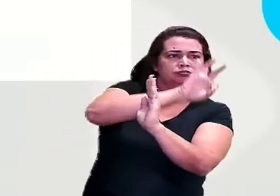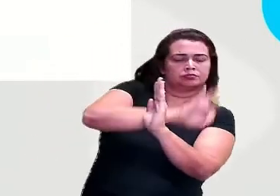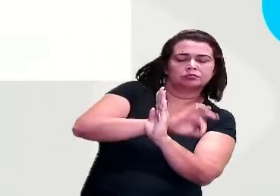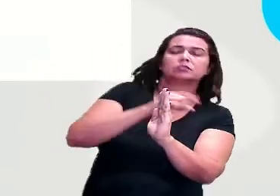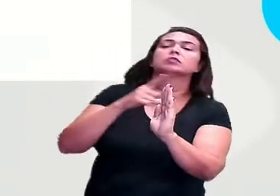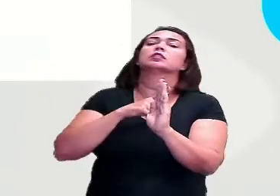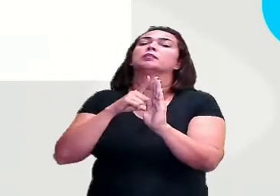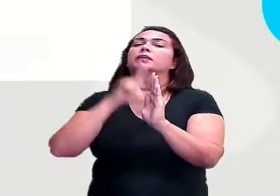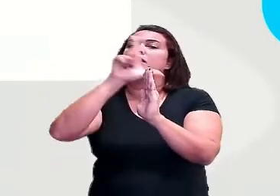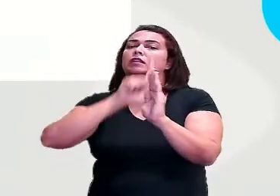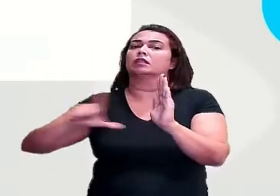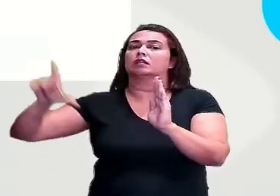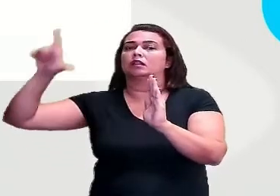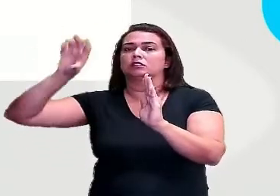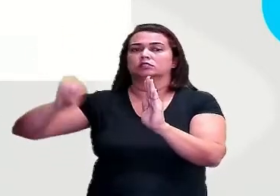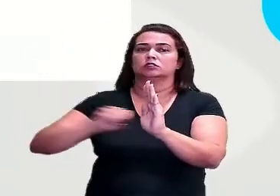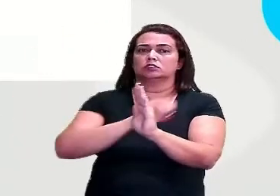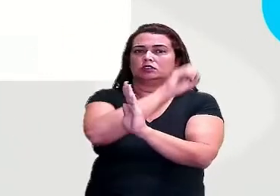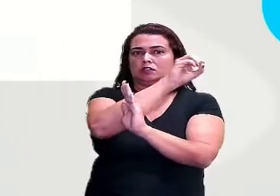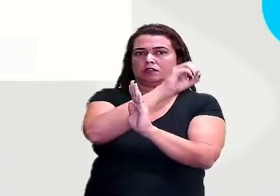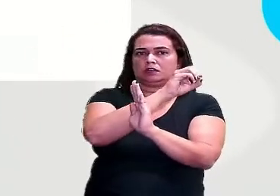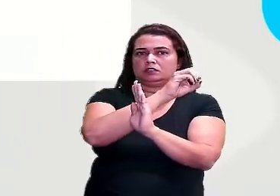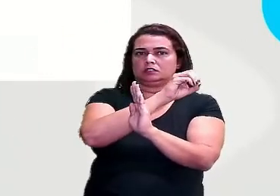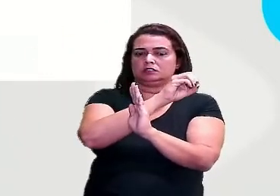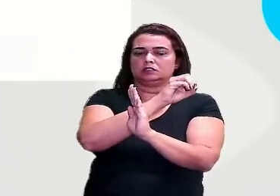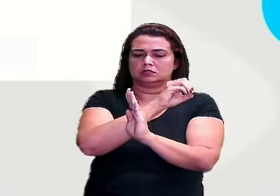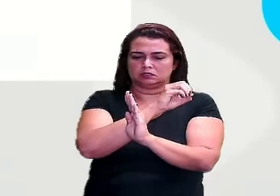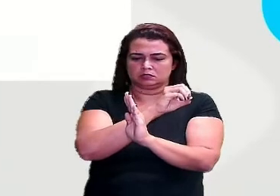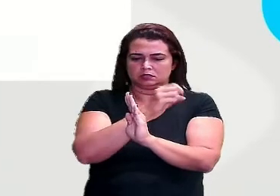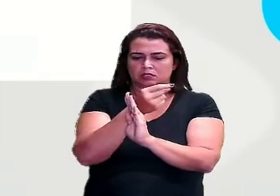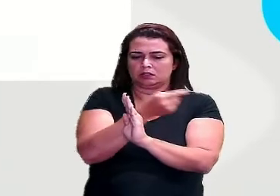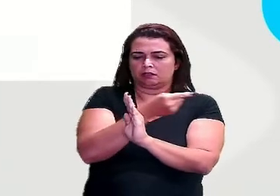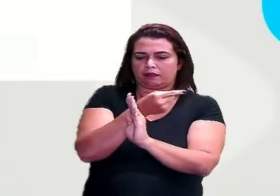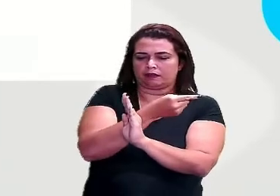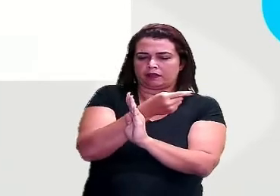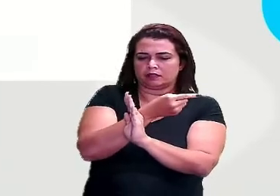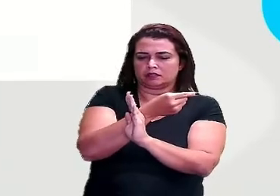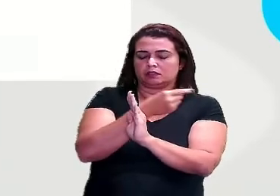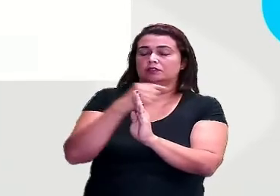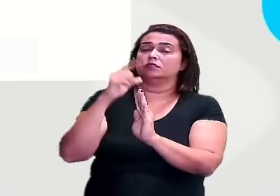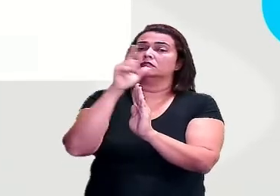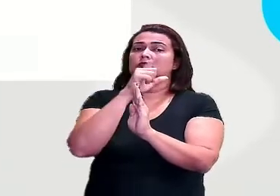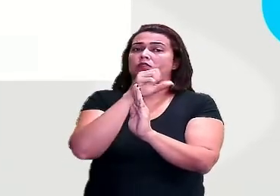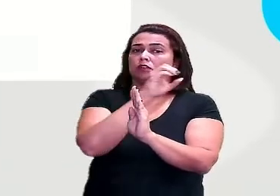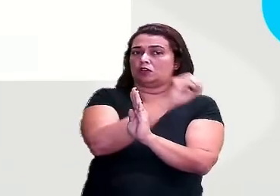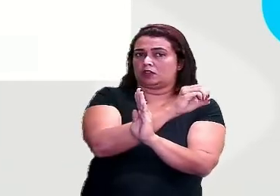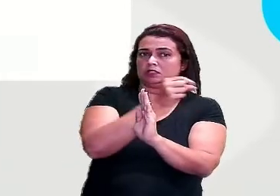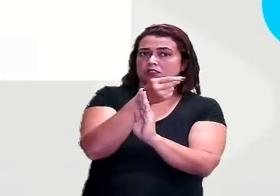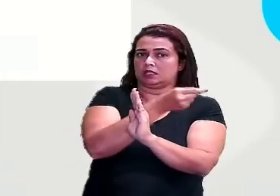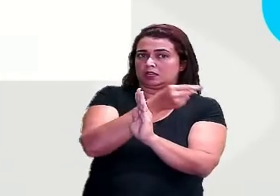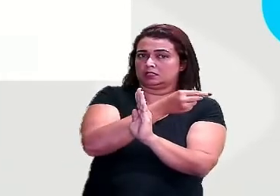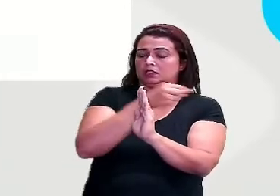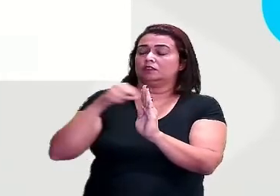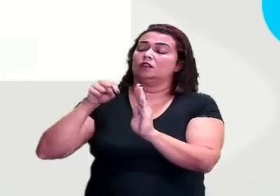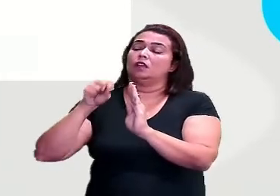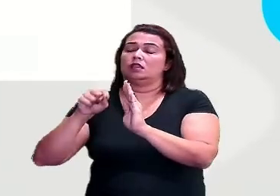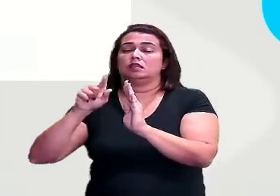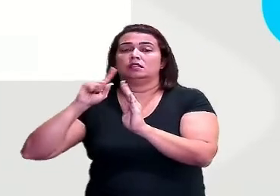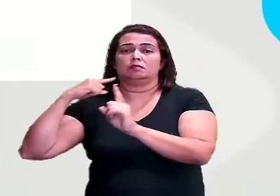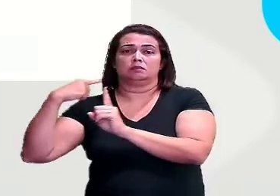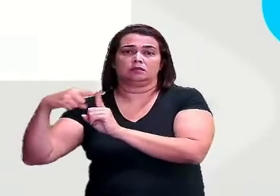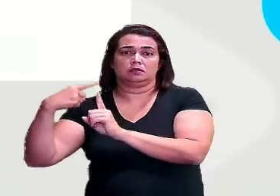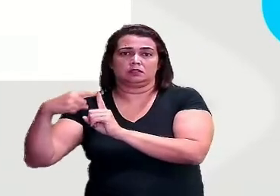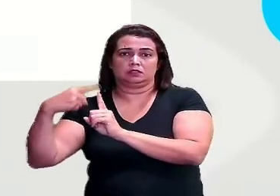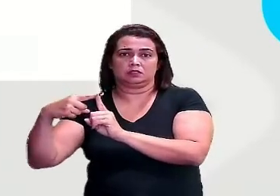oeste, né, negativo, 30, 60 graus, 90 graus de longitude, que é a